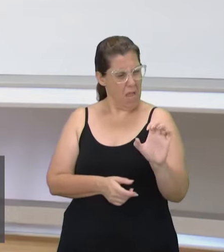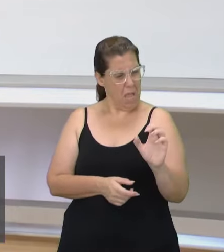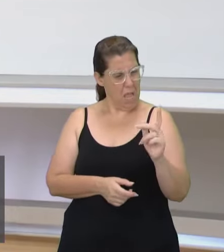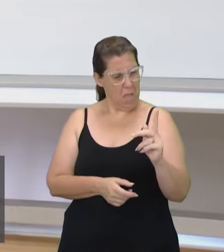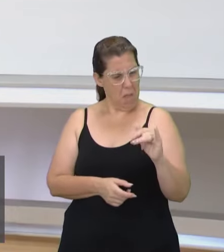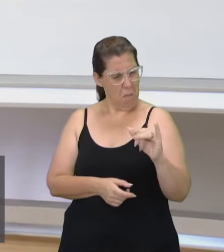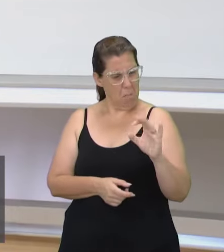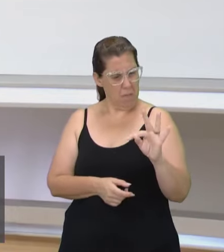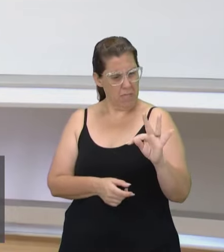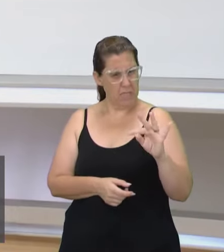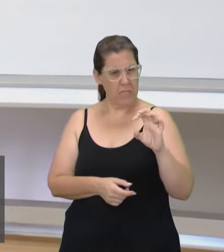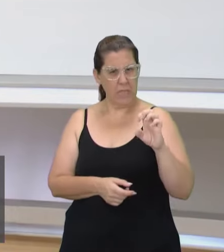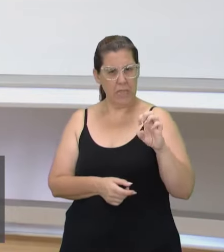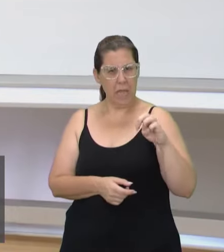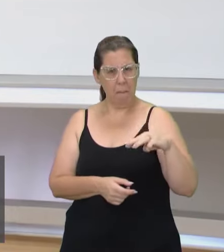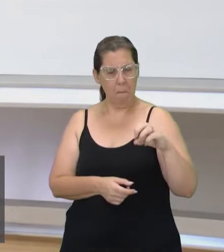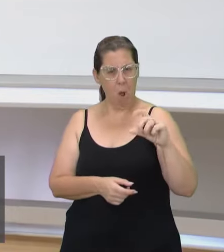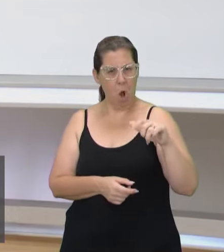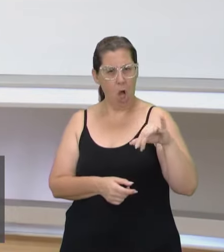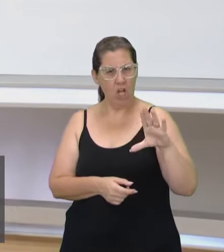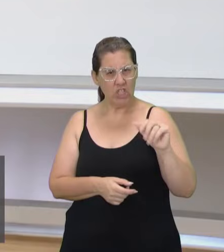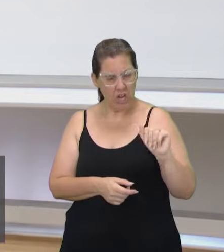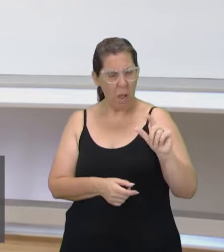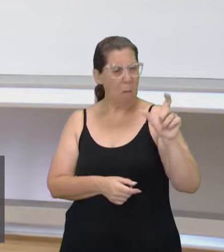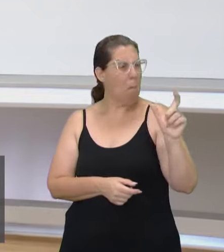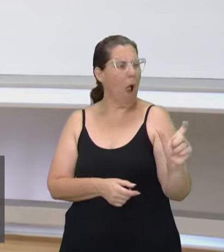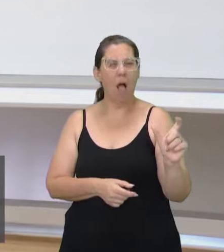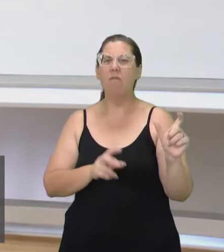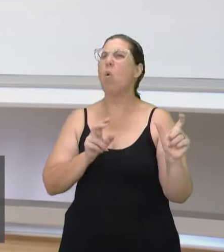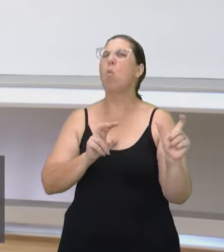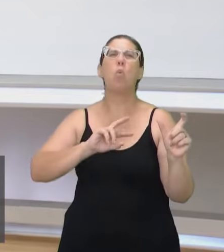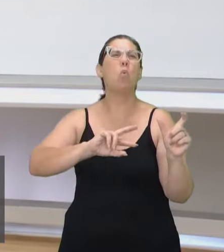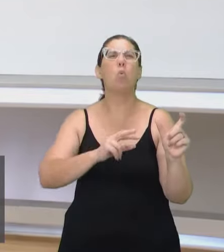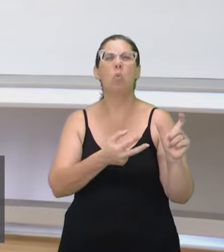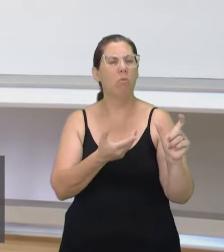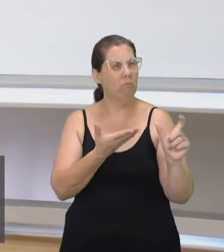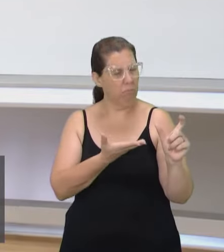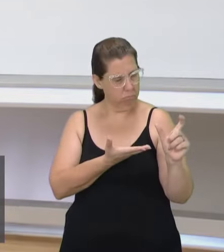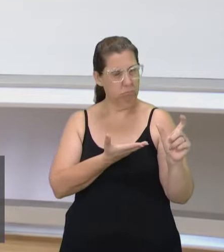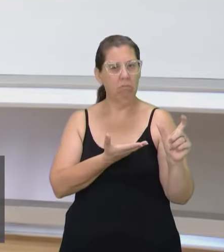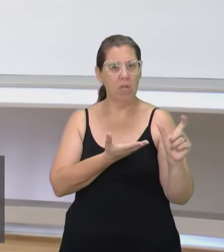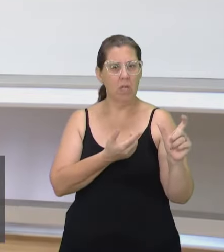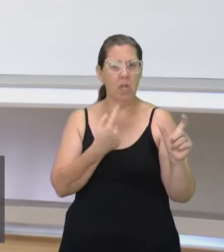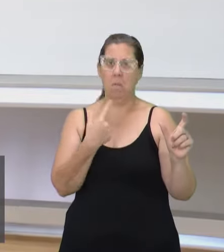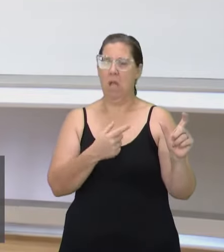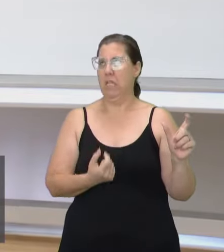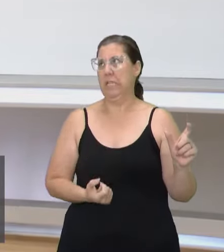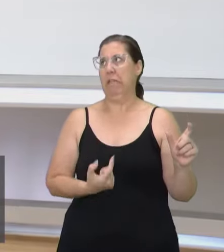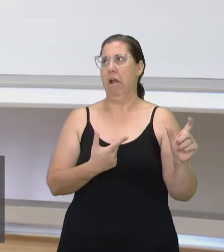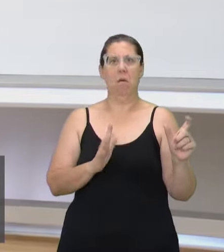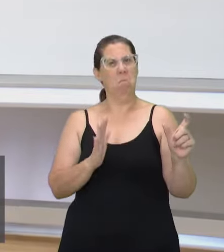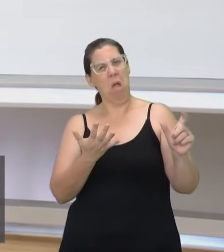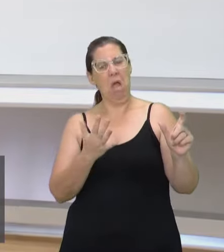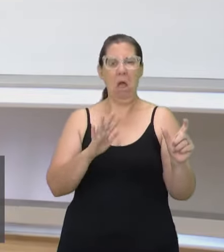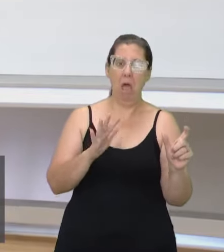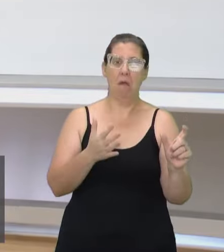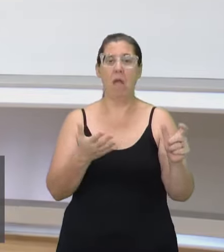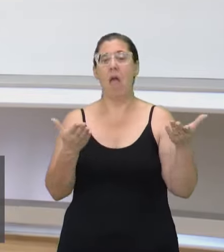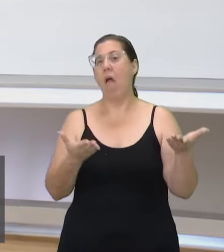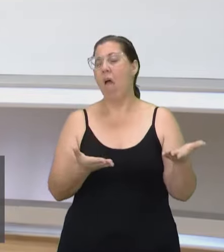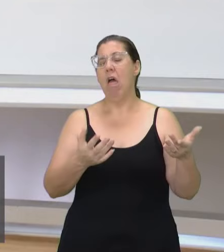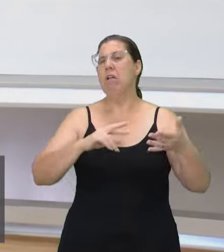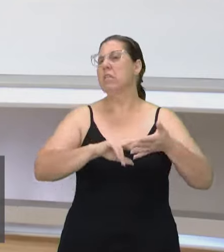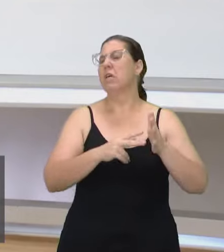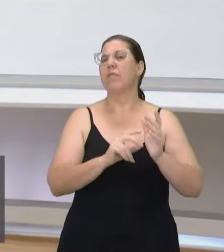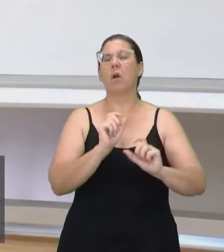alguns estudantes, mas que é bom conhecer também, né? Porque ela não é tão estranha assim. Epistemologia tem a ver,